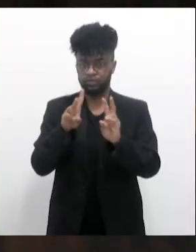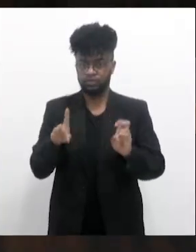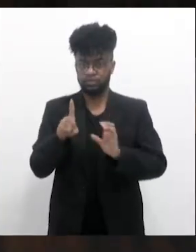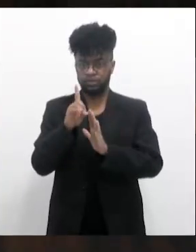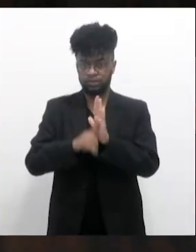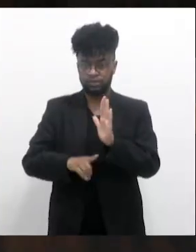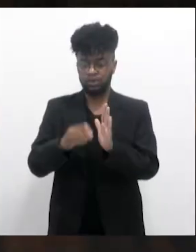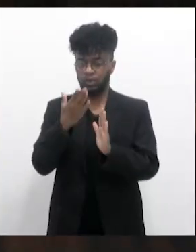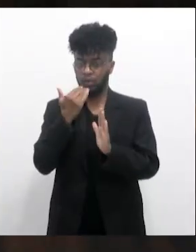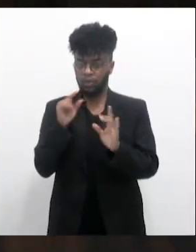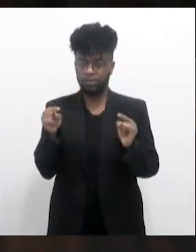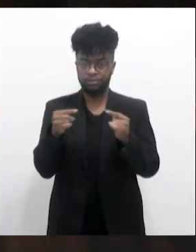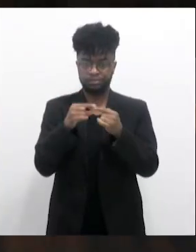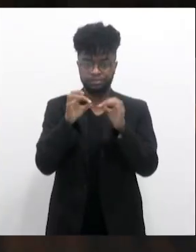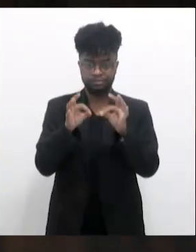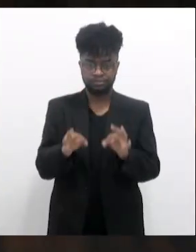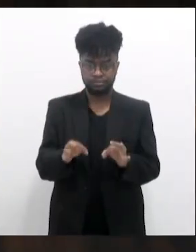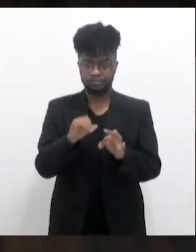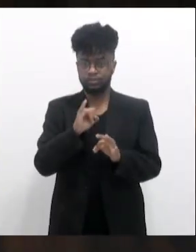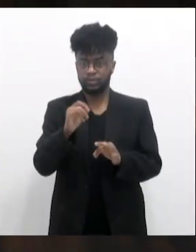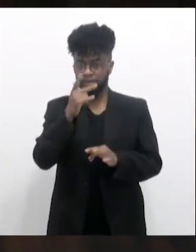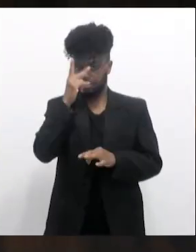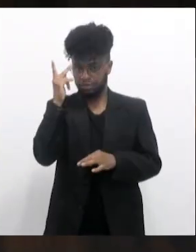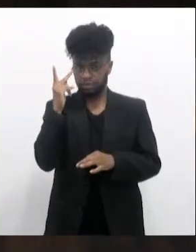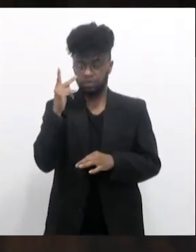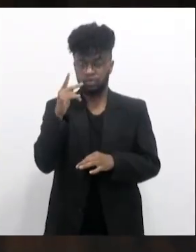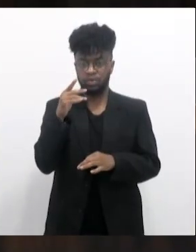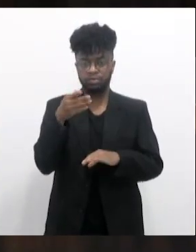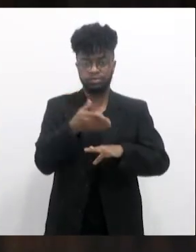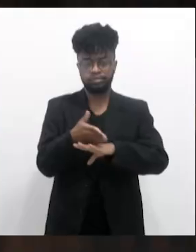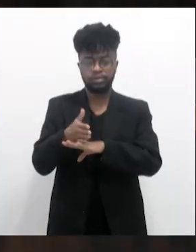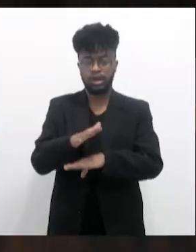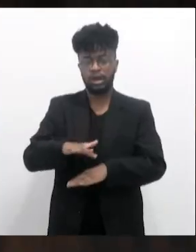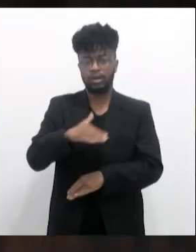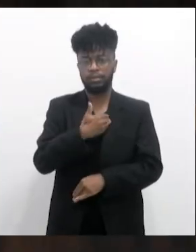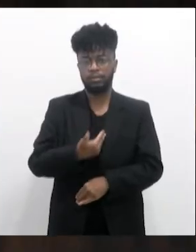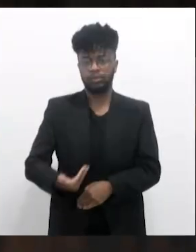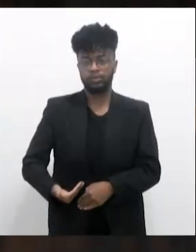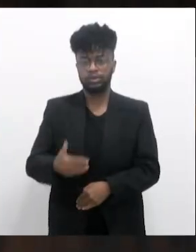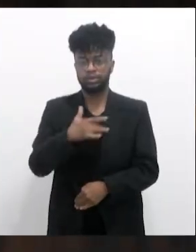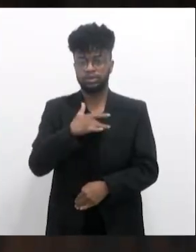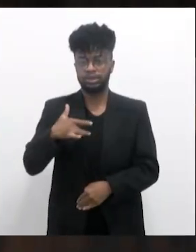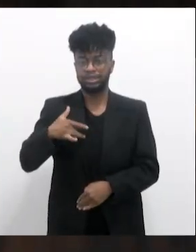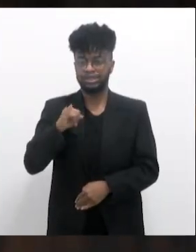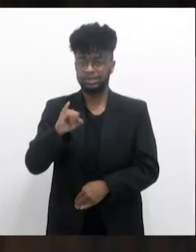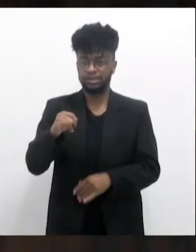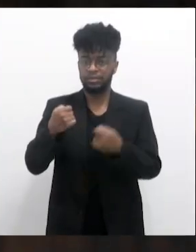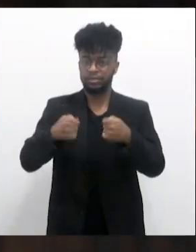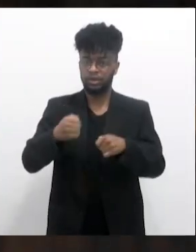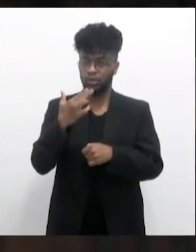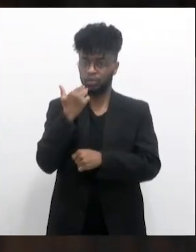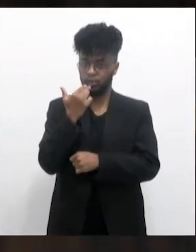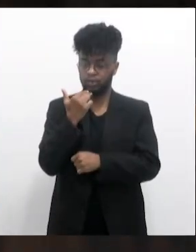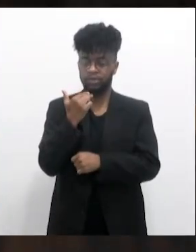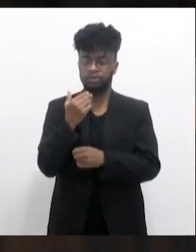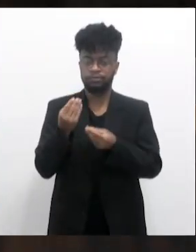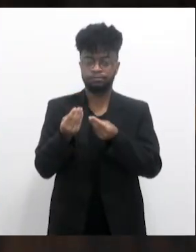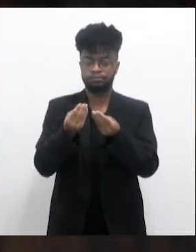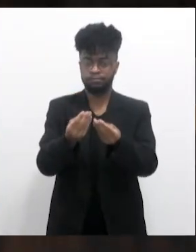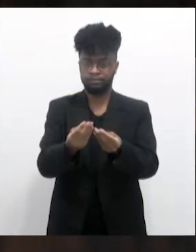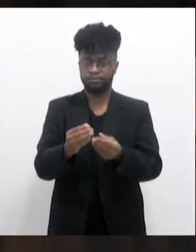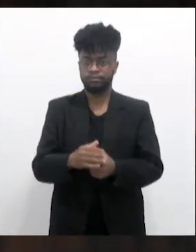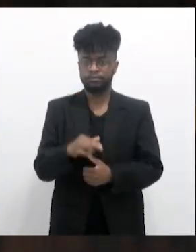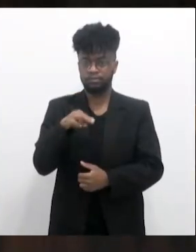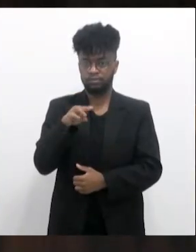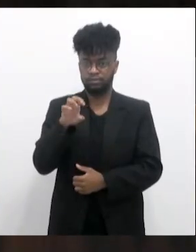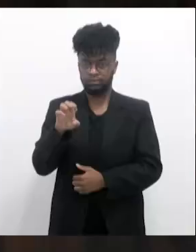à alimentação adequada dos usuários da rede pública de saúde que necessitam de nutrição enteral,